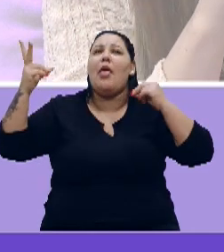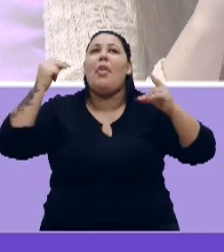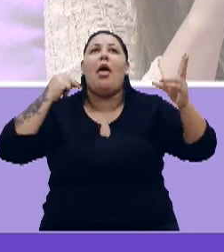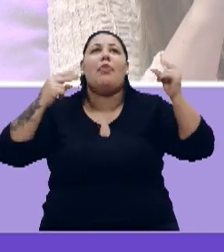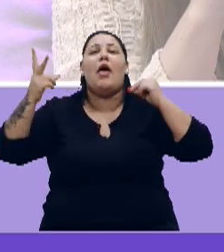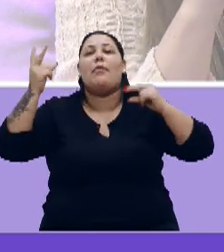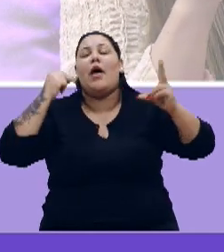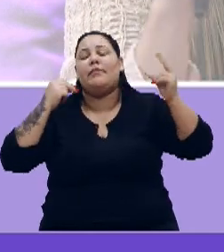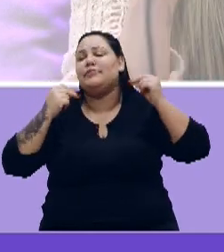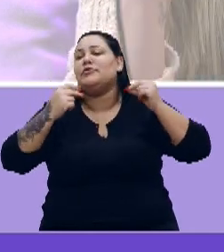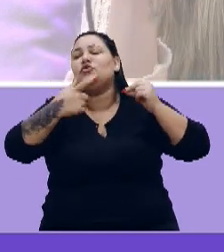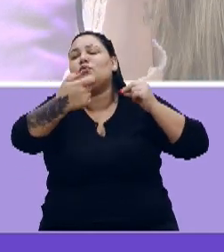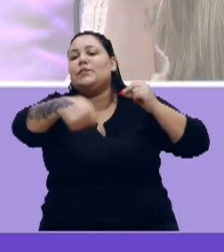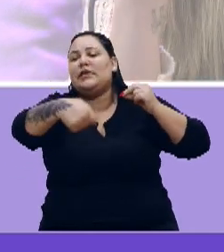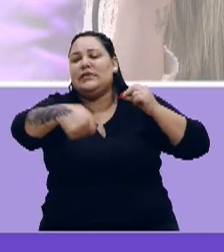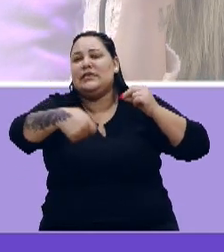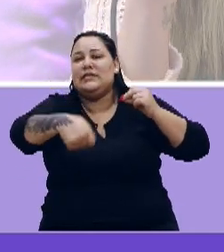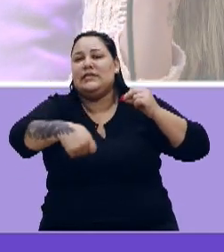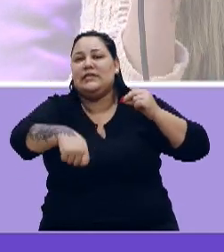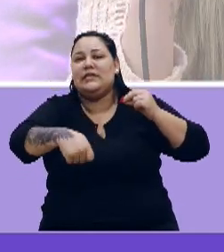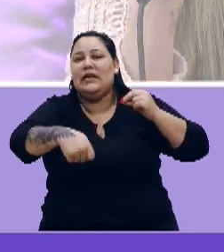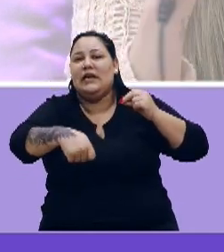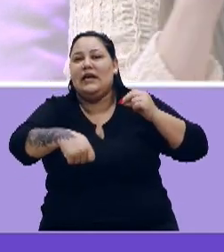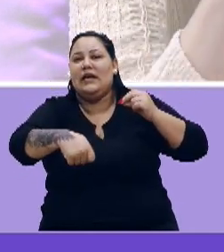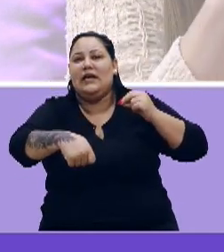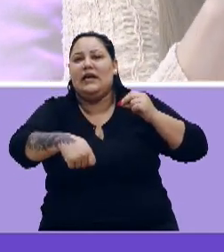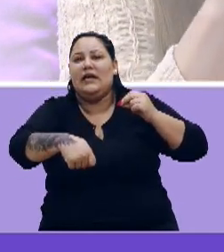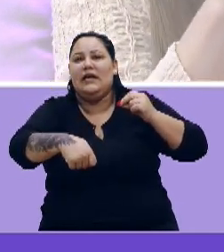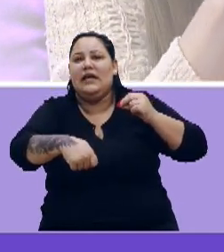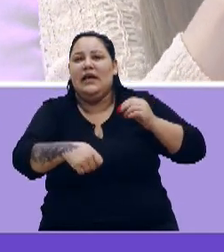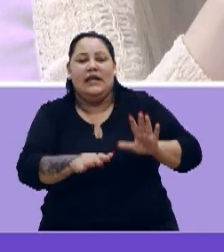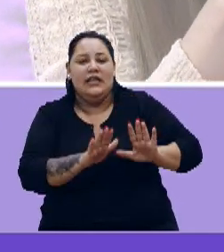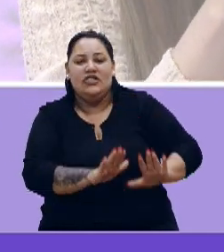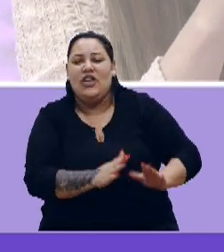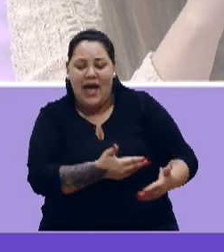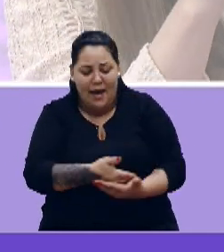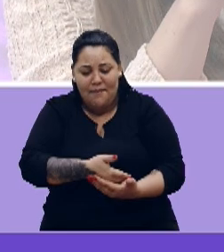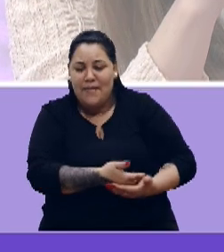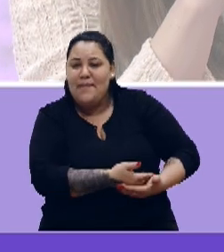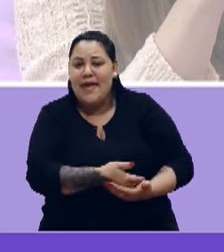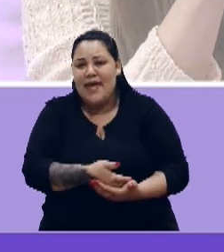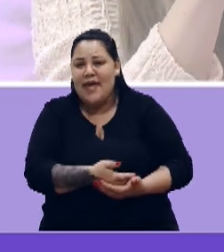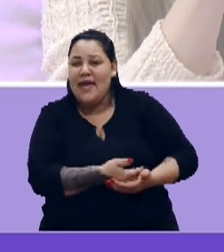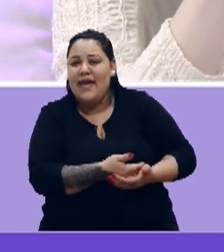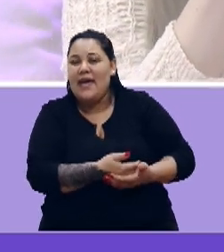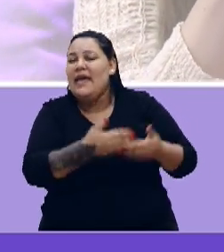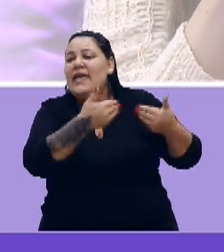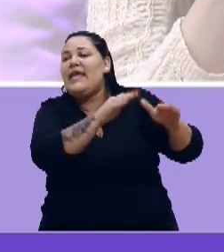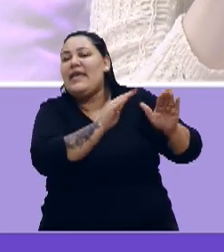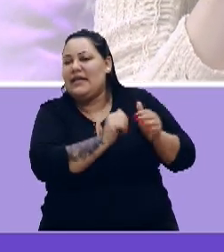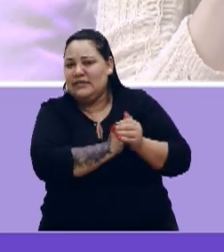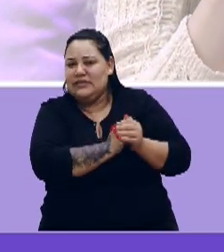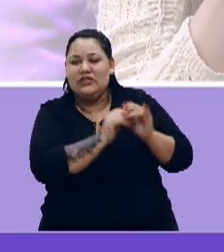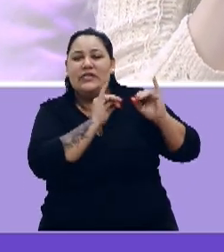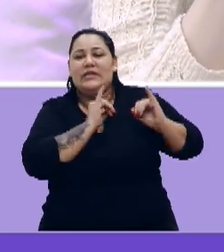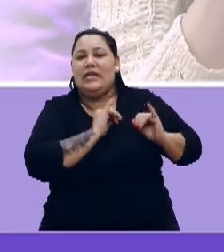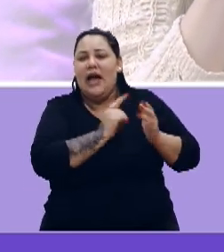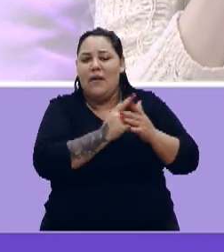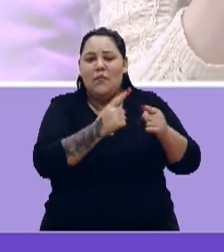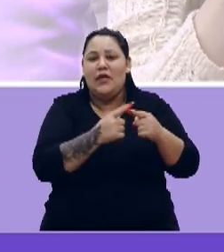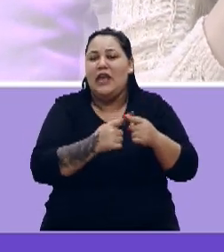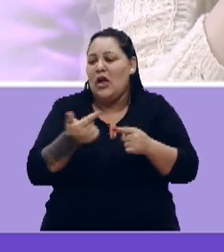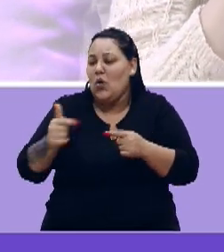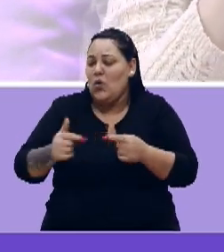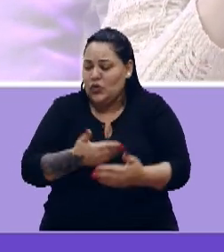essa dela, deixar essa neném ir, tu não pode ficar falando sobre ela, tu precisa deixar ela ir, porque senão o outro bebê não vai vir, não vai